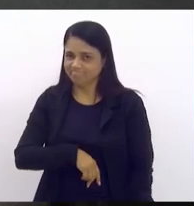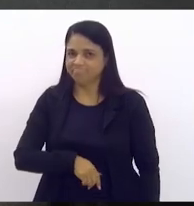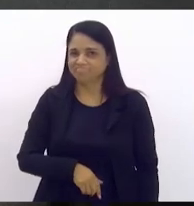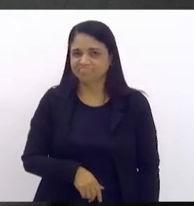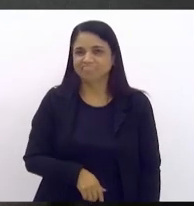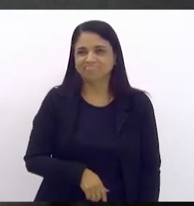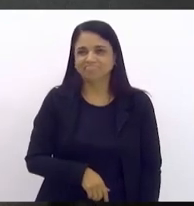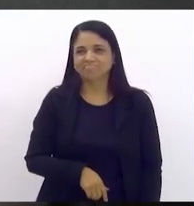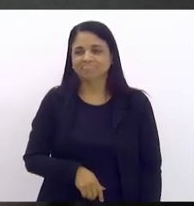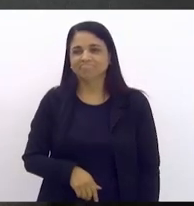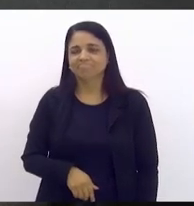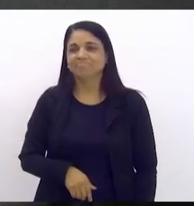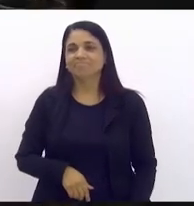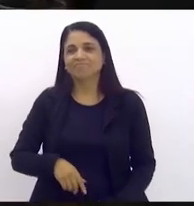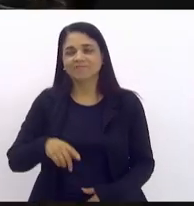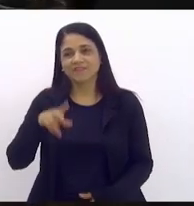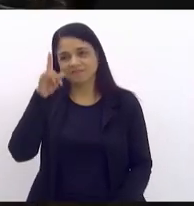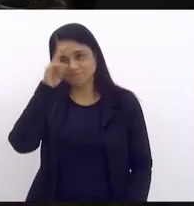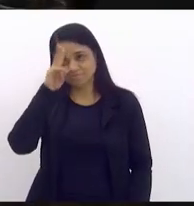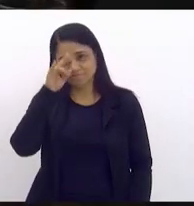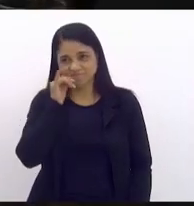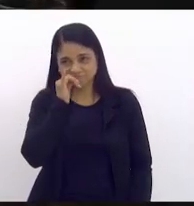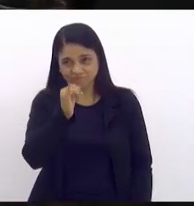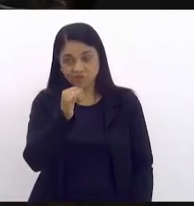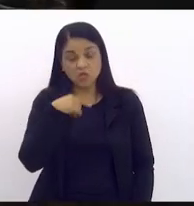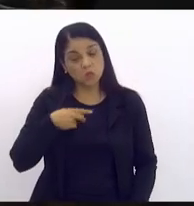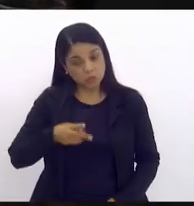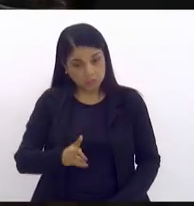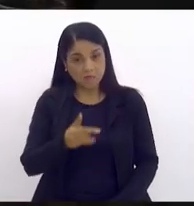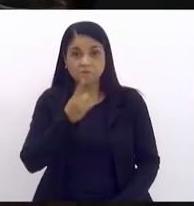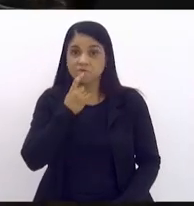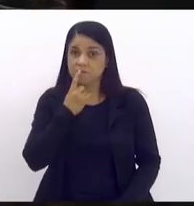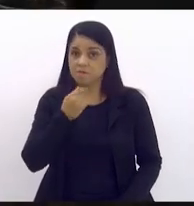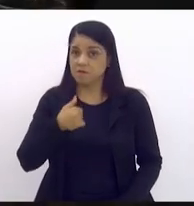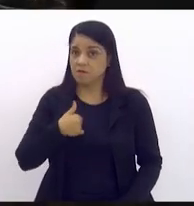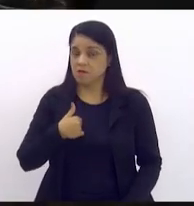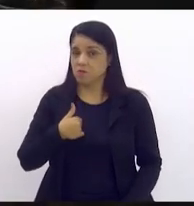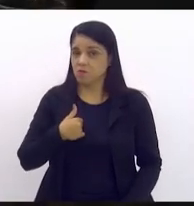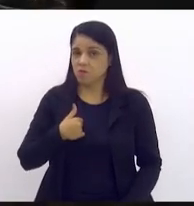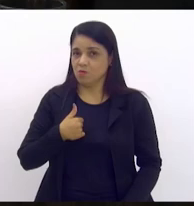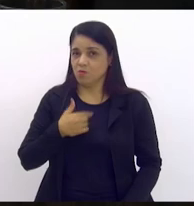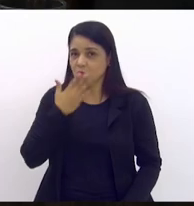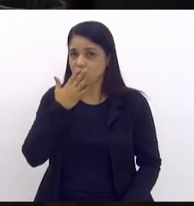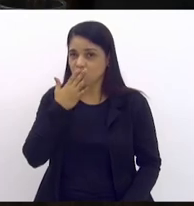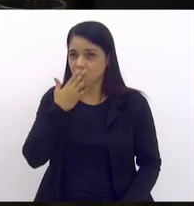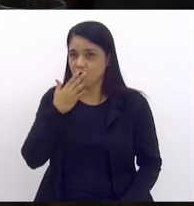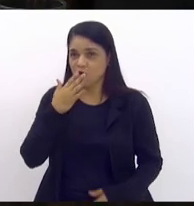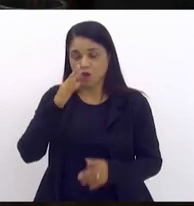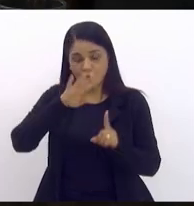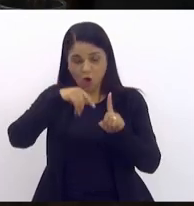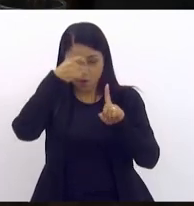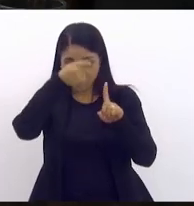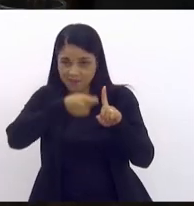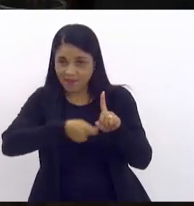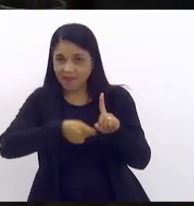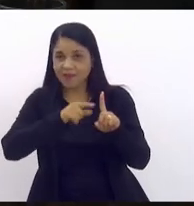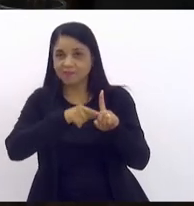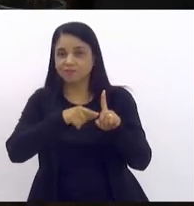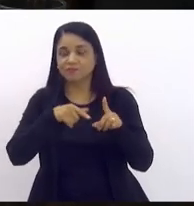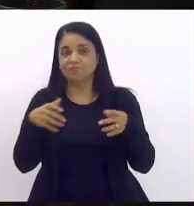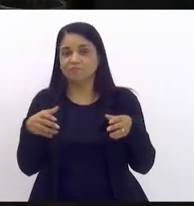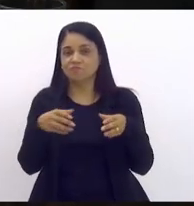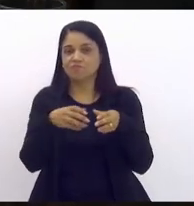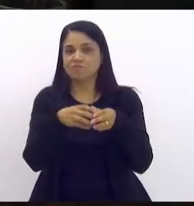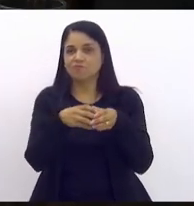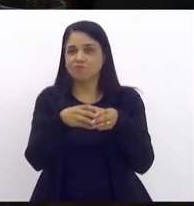Só lembrando a Vossa Excelência que eu visto sempre vermelho em homenagem à minha corporação, que eu defendo muito nesta casa,